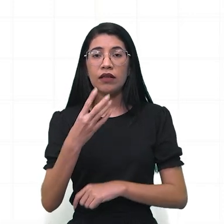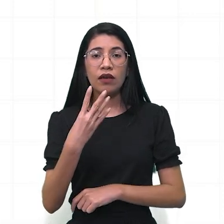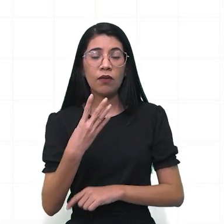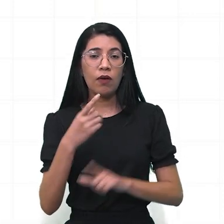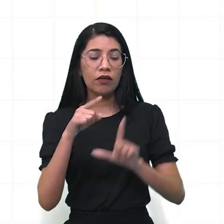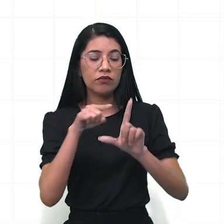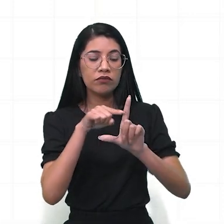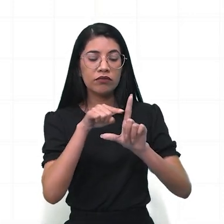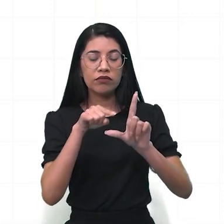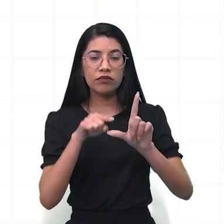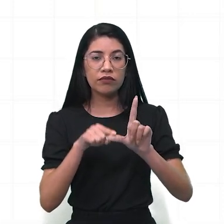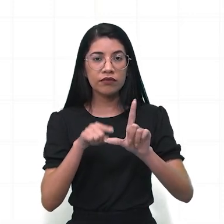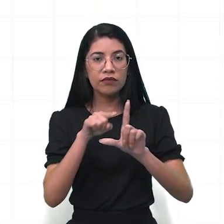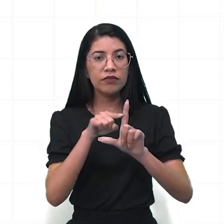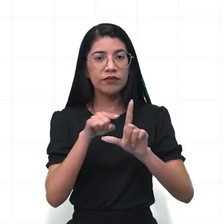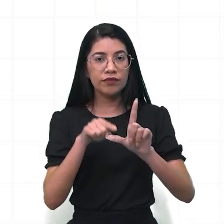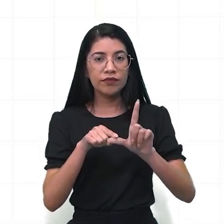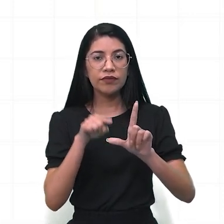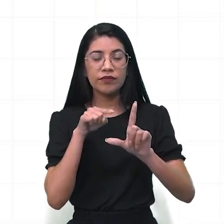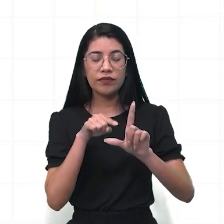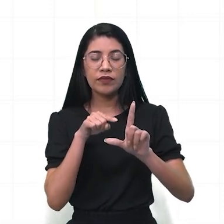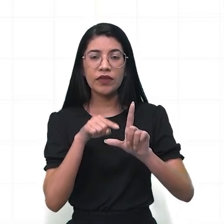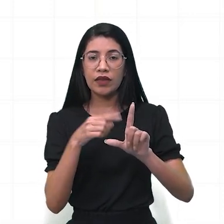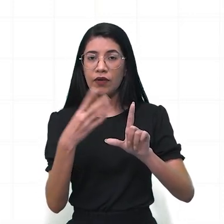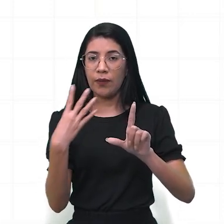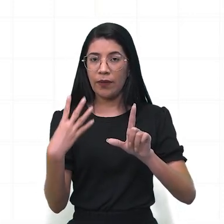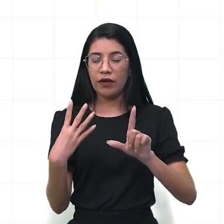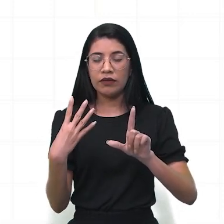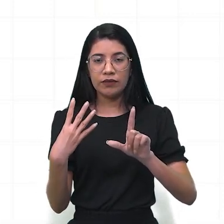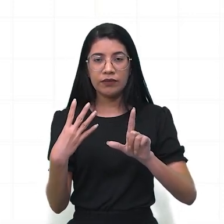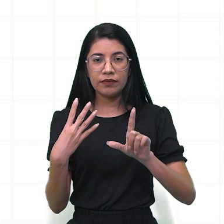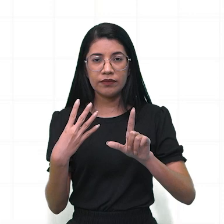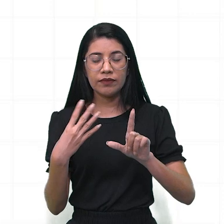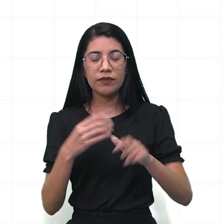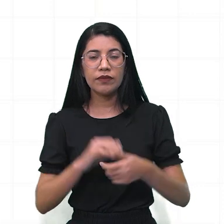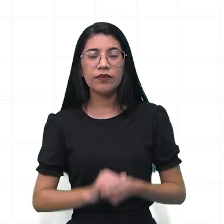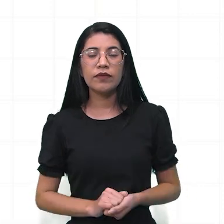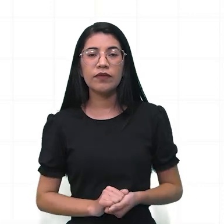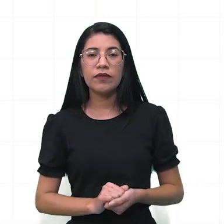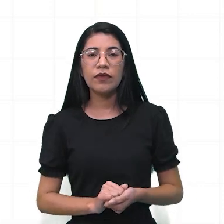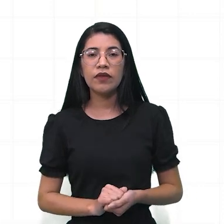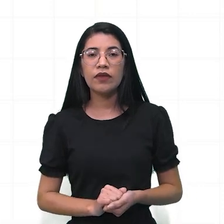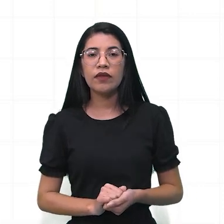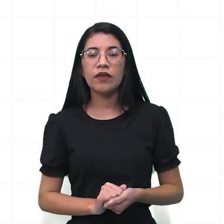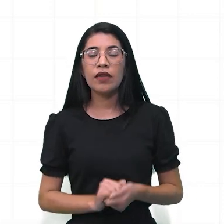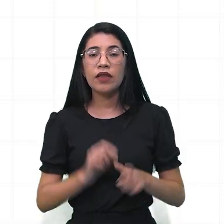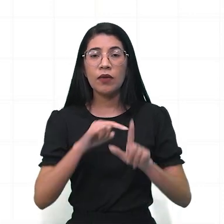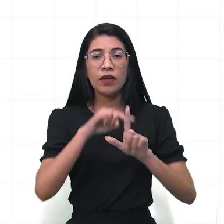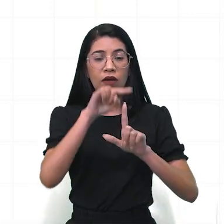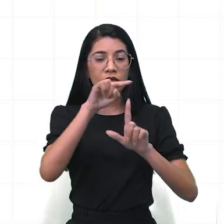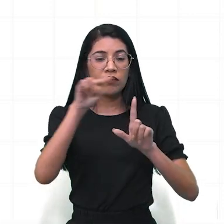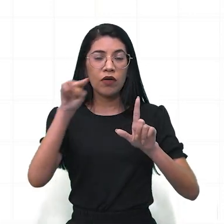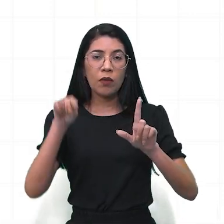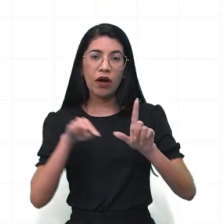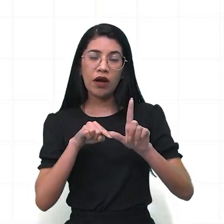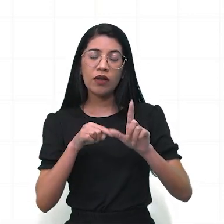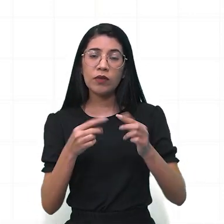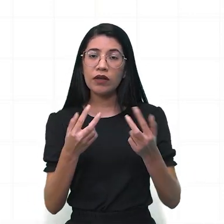4 ângulos, certo? 4 ângulos. Por ser um quadrado, os lados eles